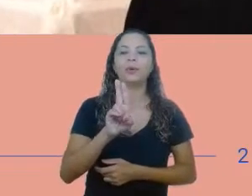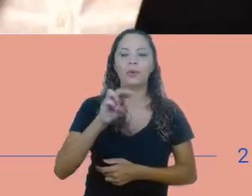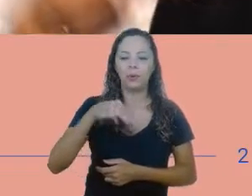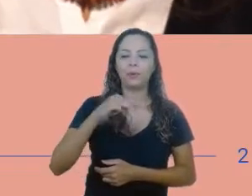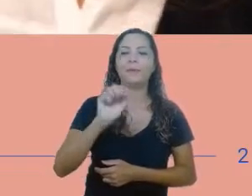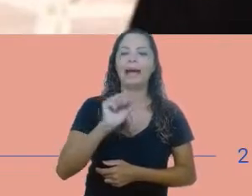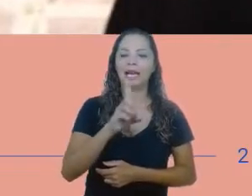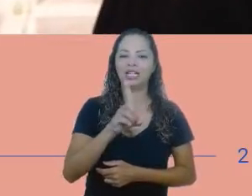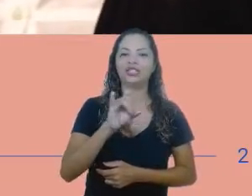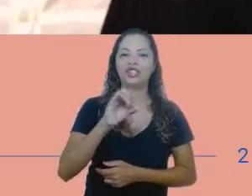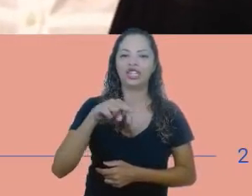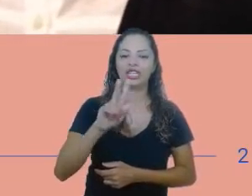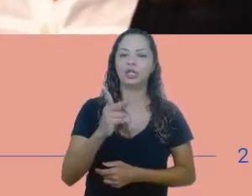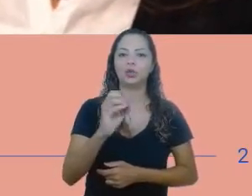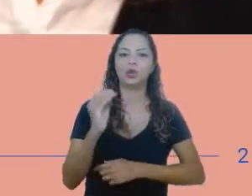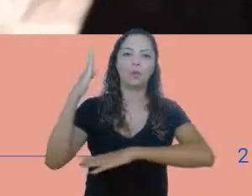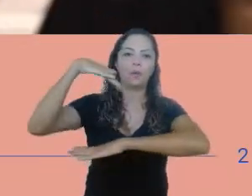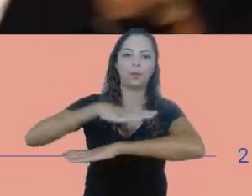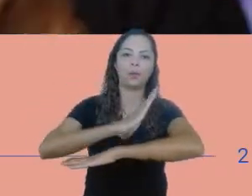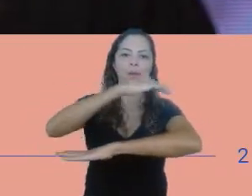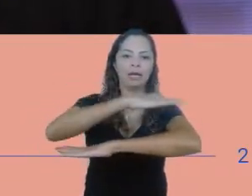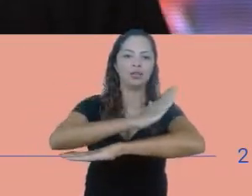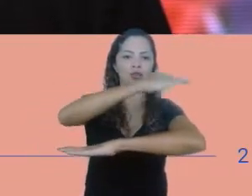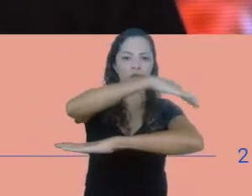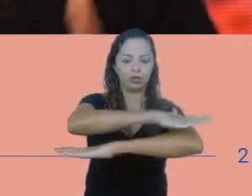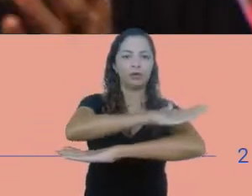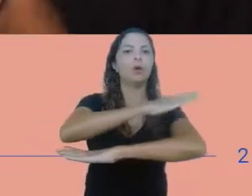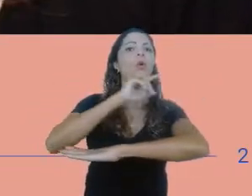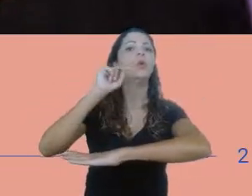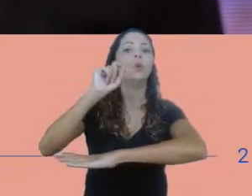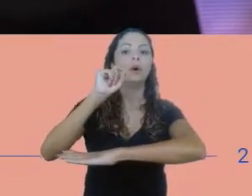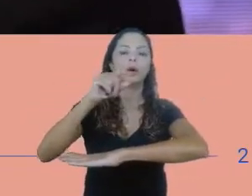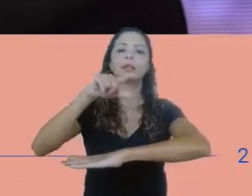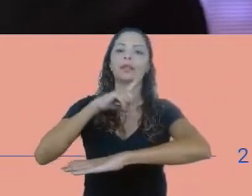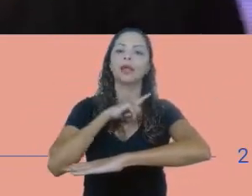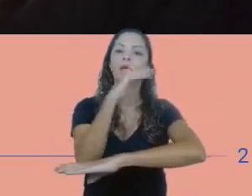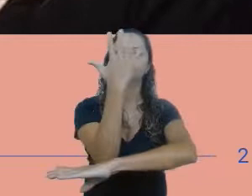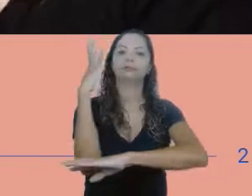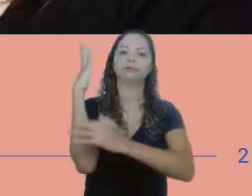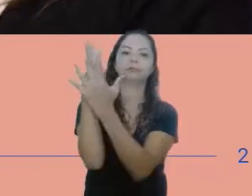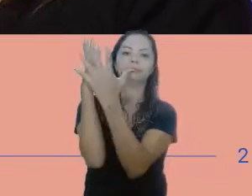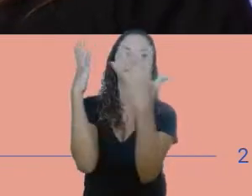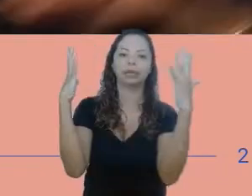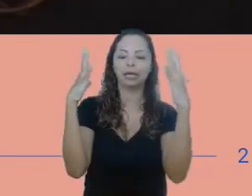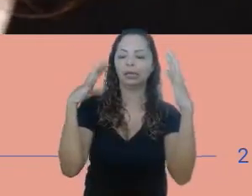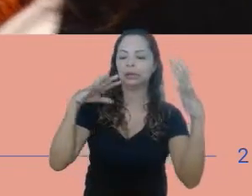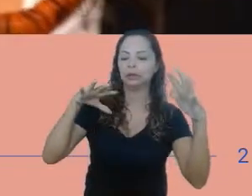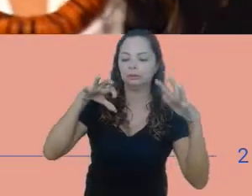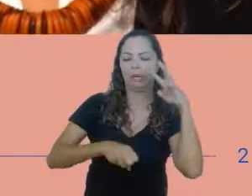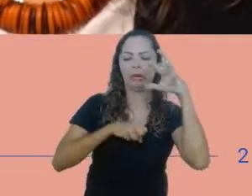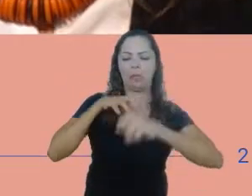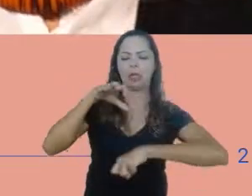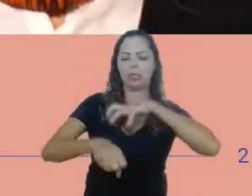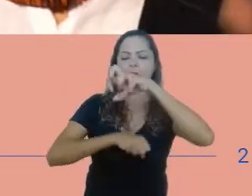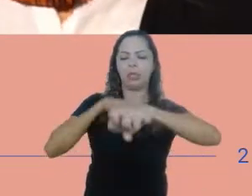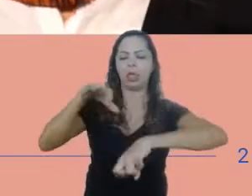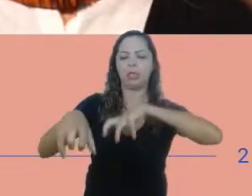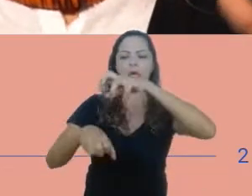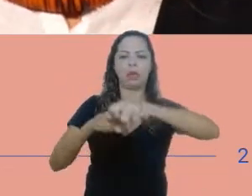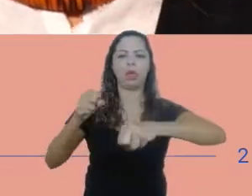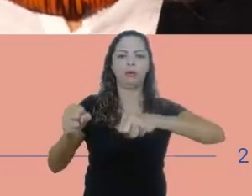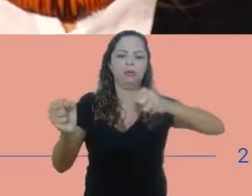onde a gente explora os recursos naturais faz produtos e o resíduo fica lá numa barragem paradinho